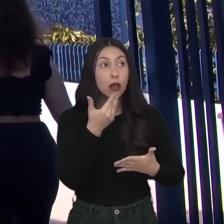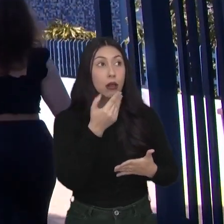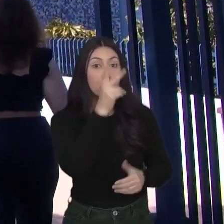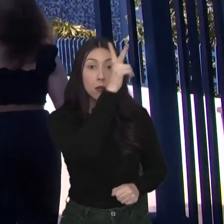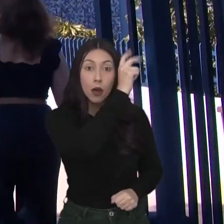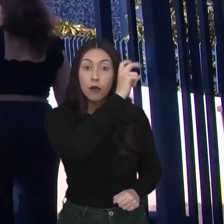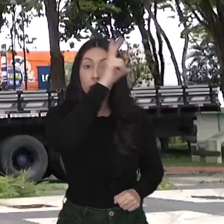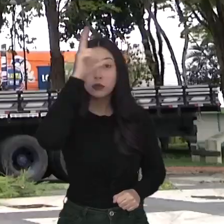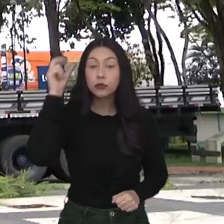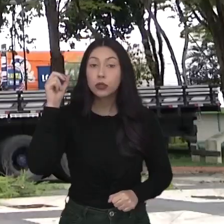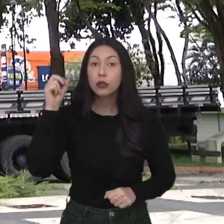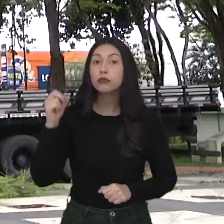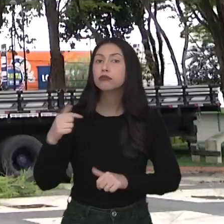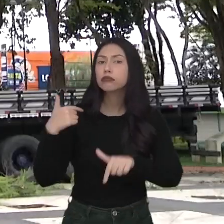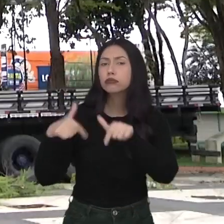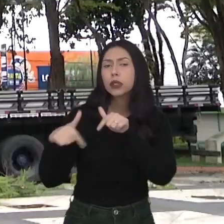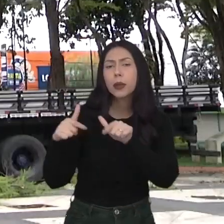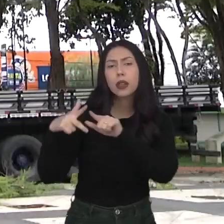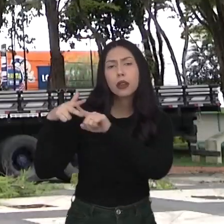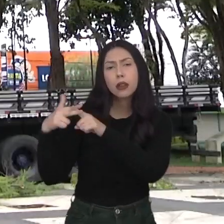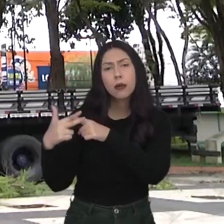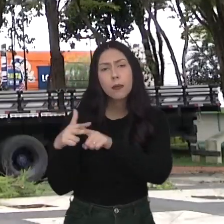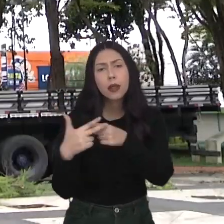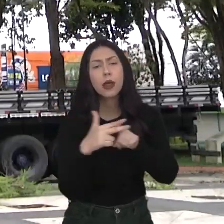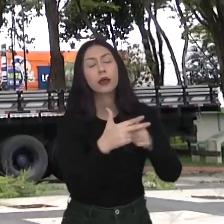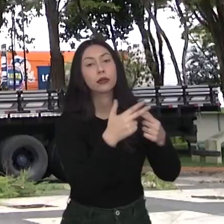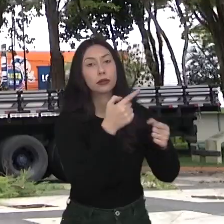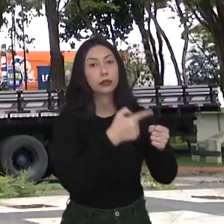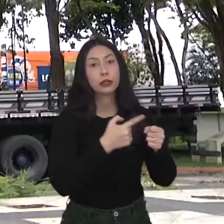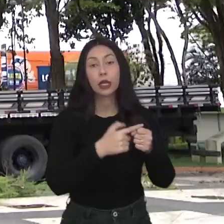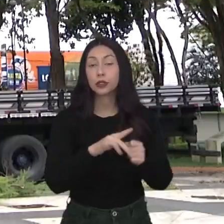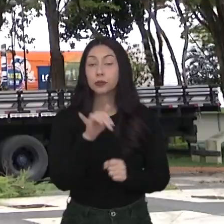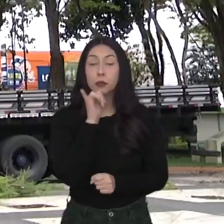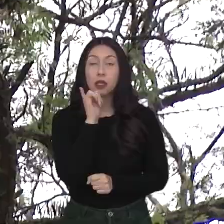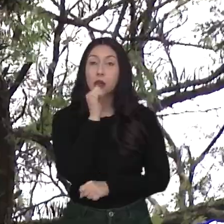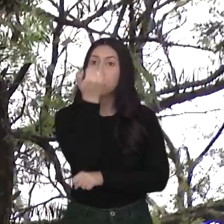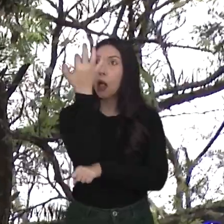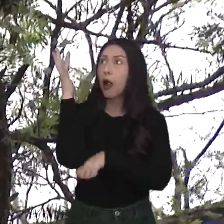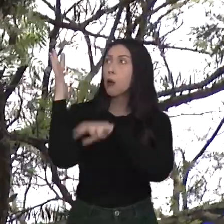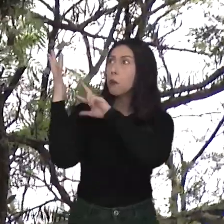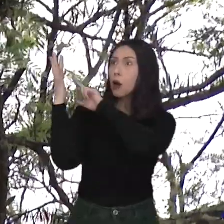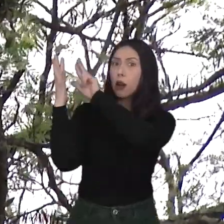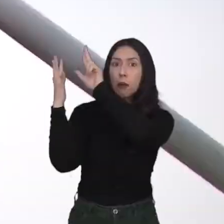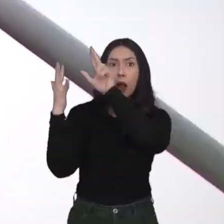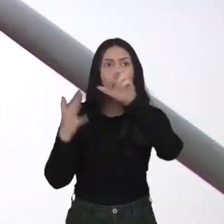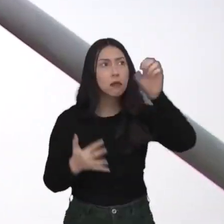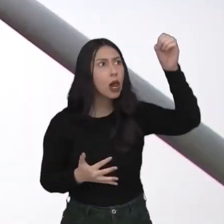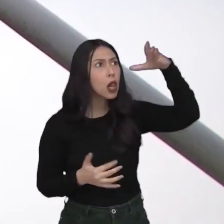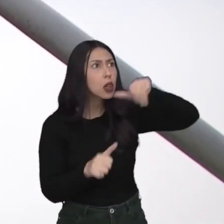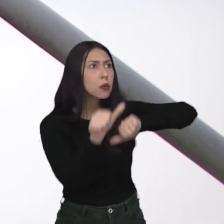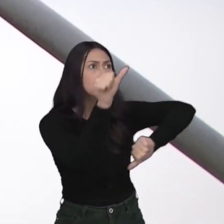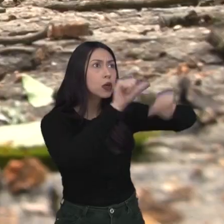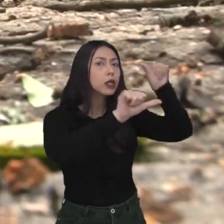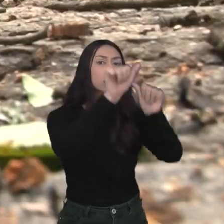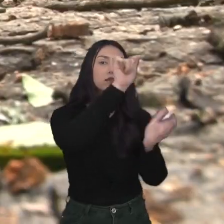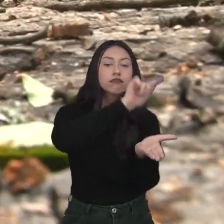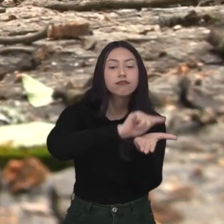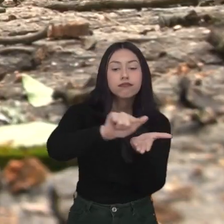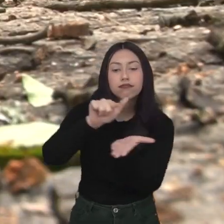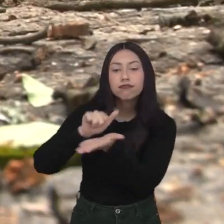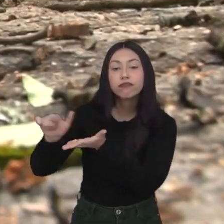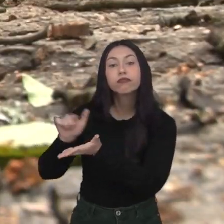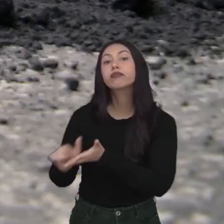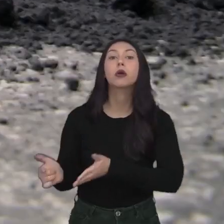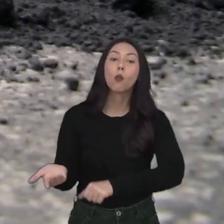parlamentares à Prefeitura para a realização de serviços de manutenção pública na cidade, como podas de árvores, troca de lâmpadas,